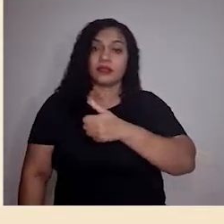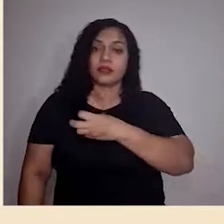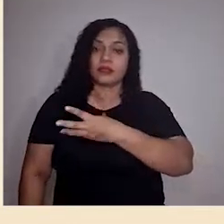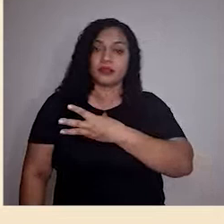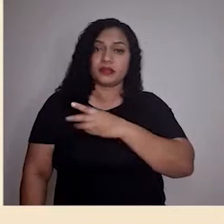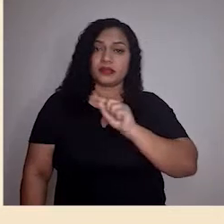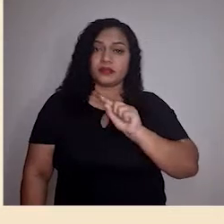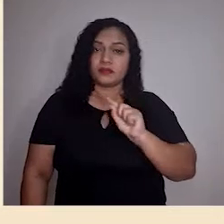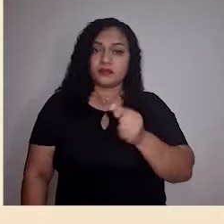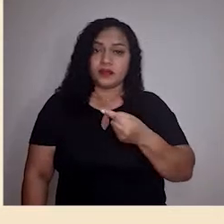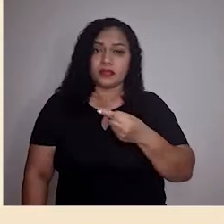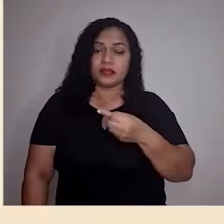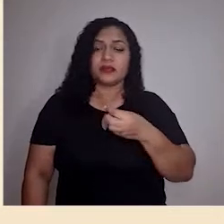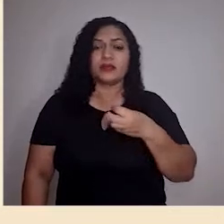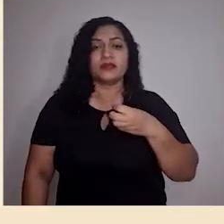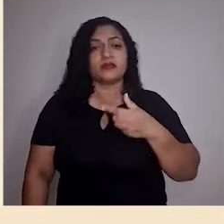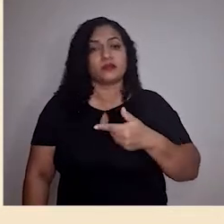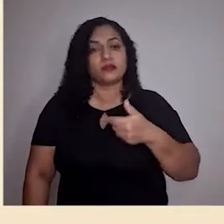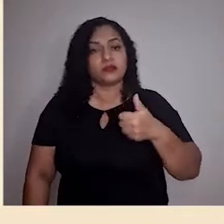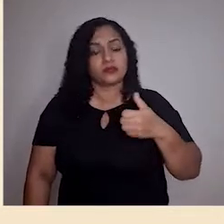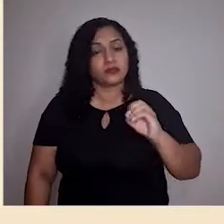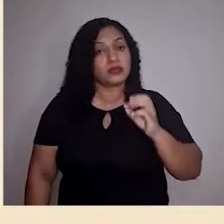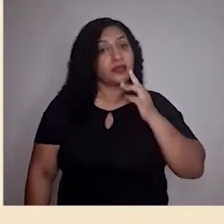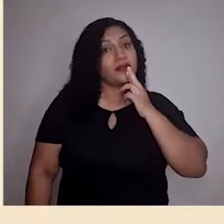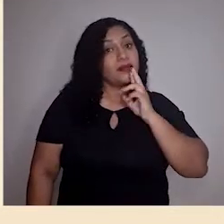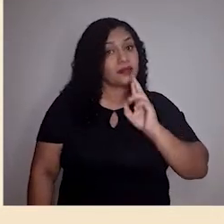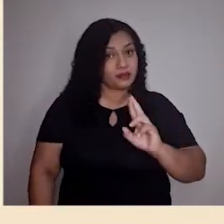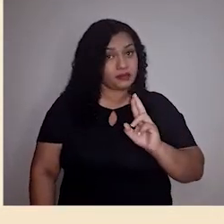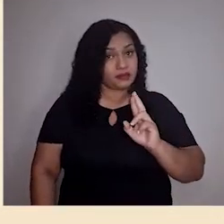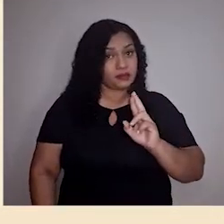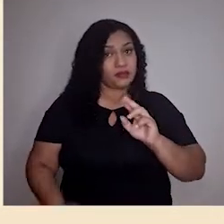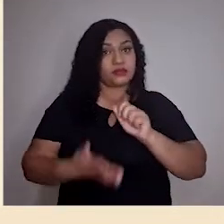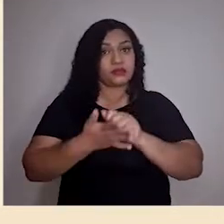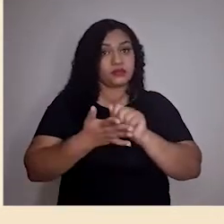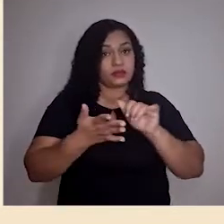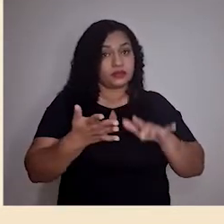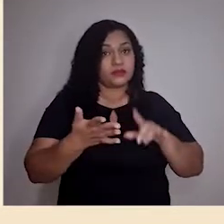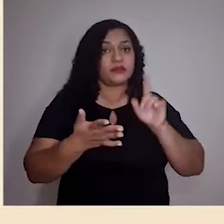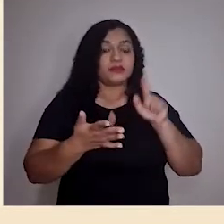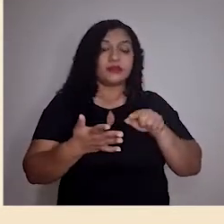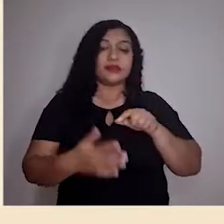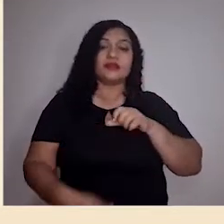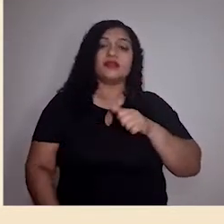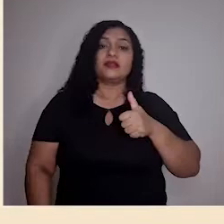13.310. Então, a resposta do exercício é